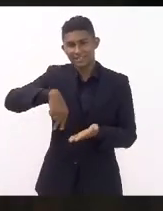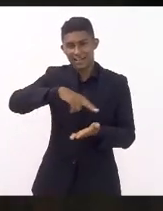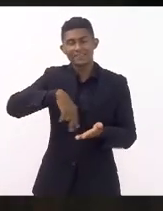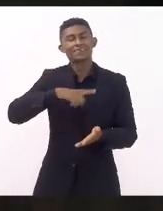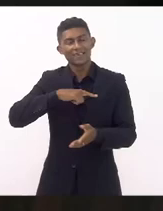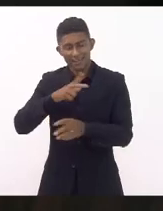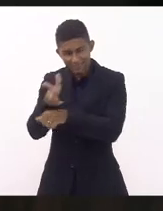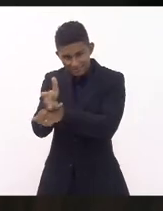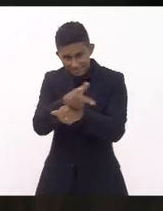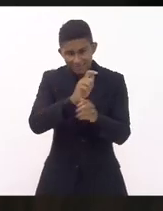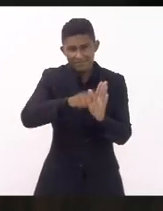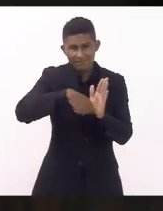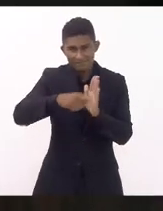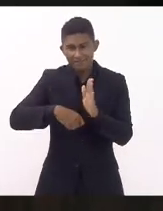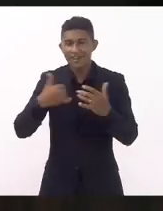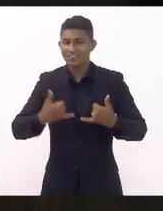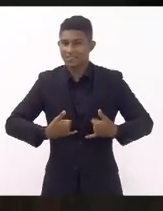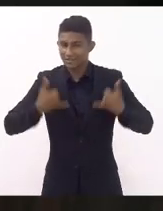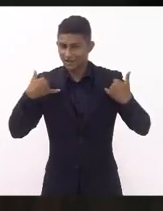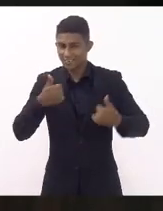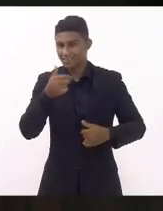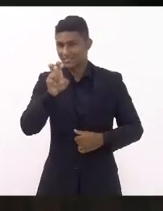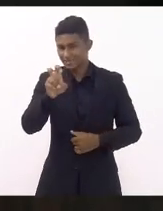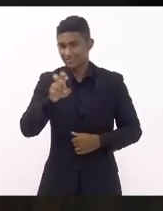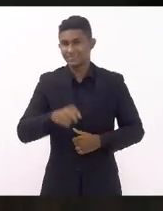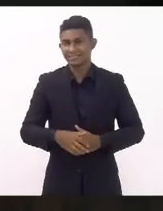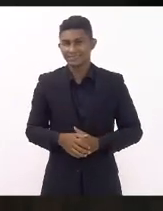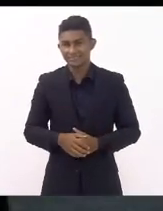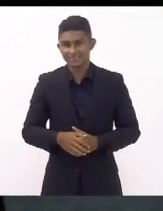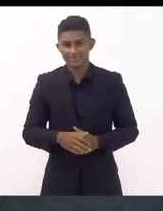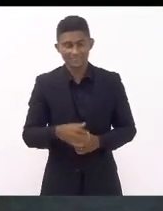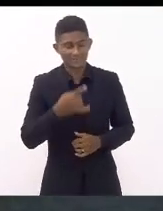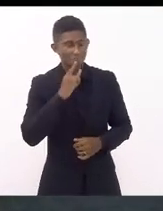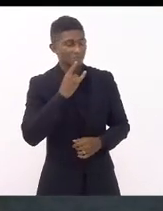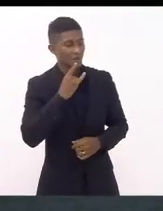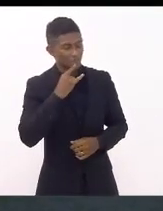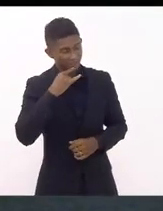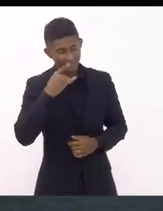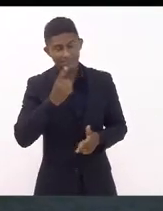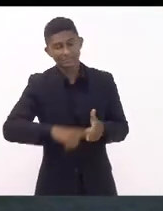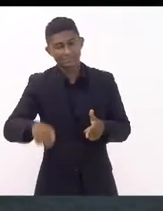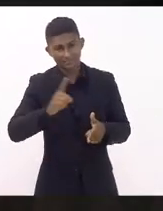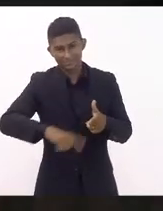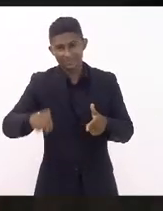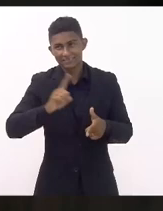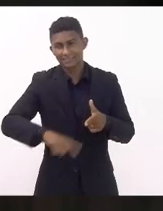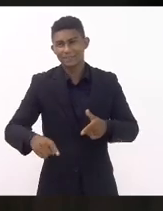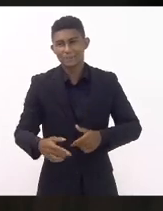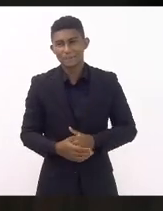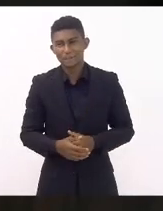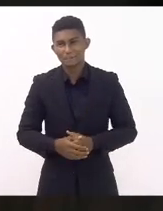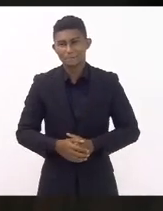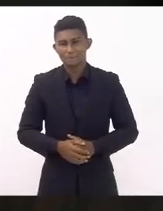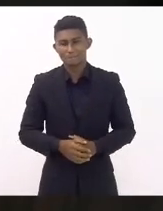filmado. Aniversário de 15 anos. Cachaça é um problema, né? Cachaça? Hein?